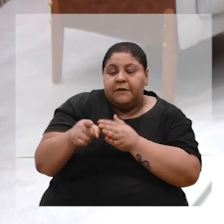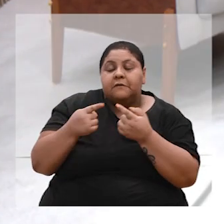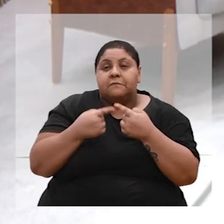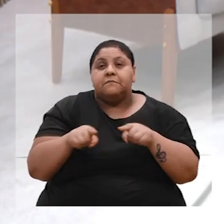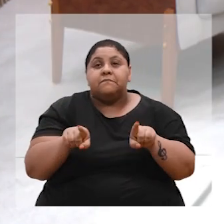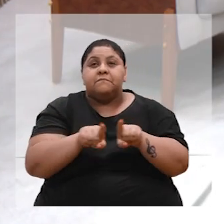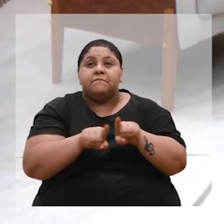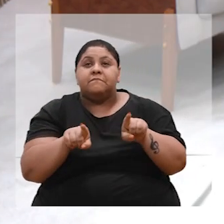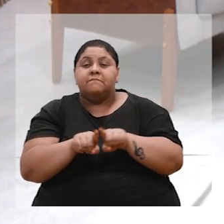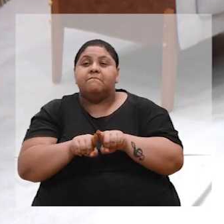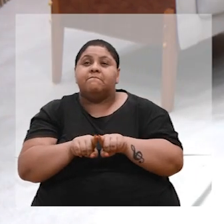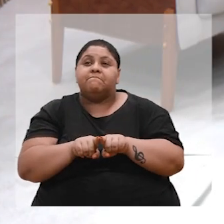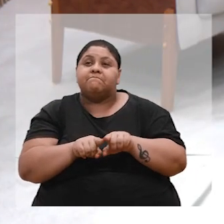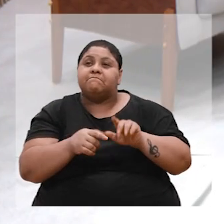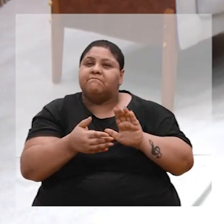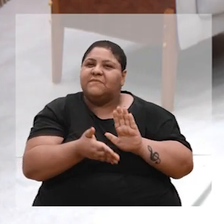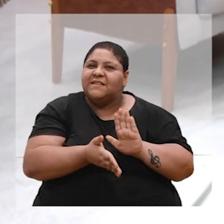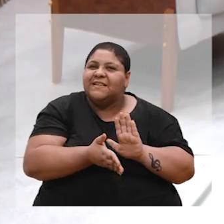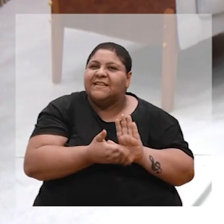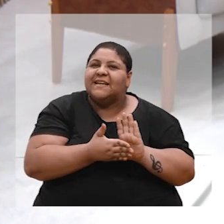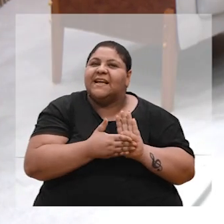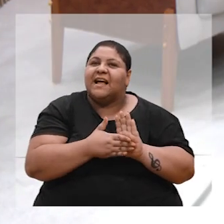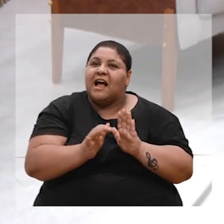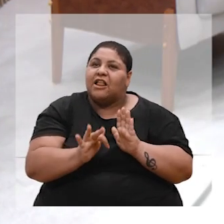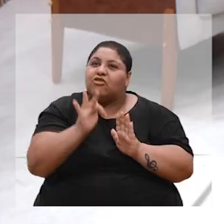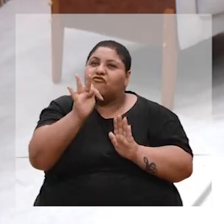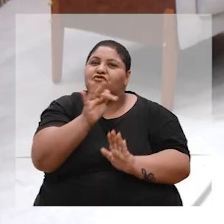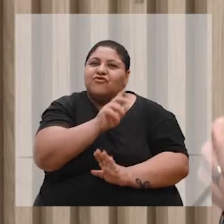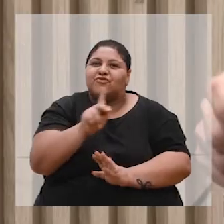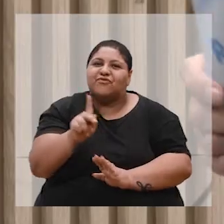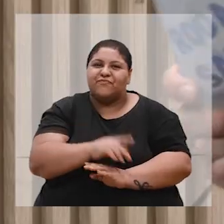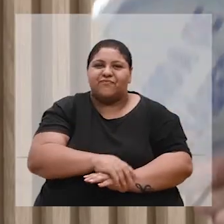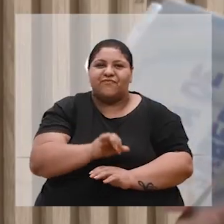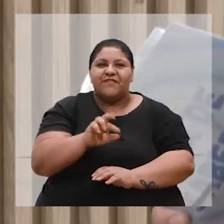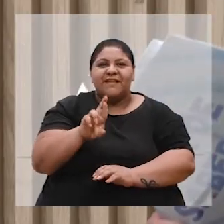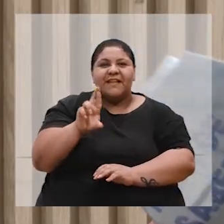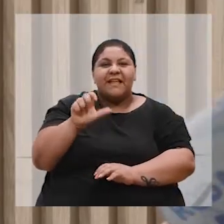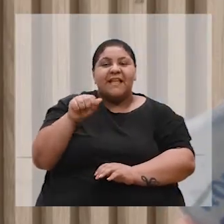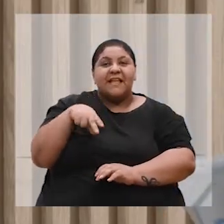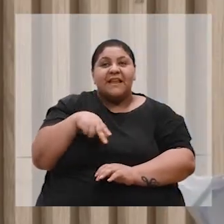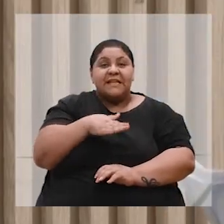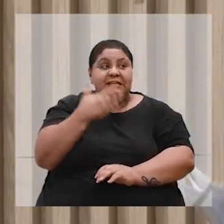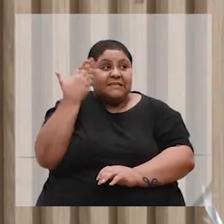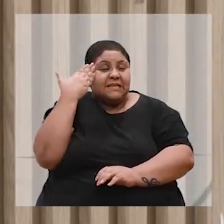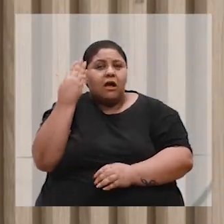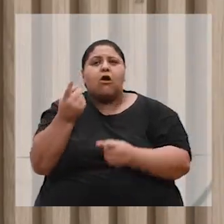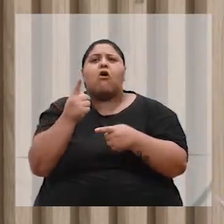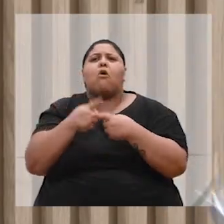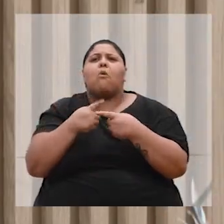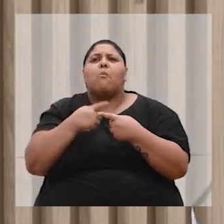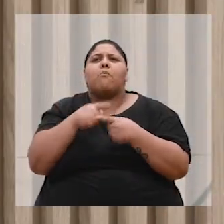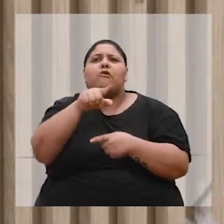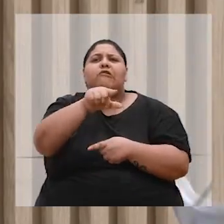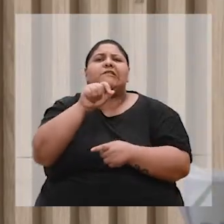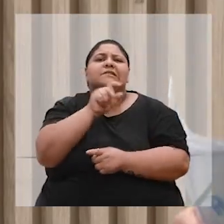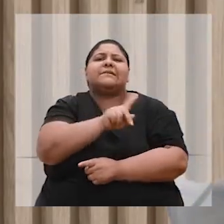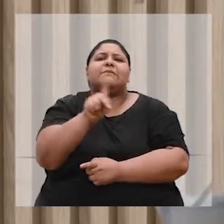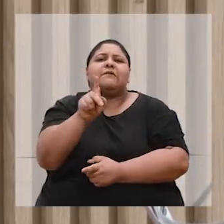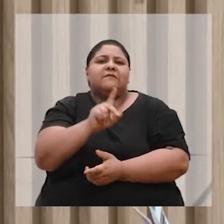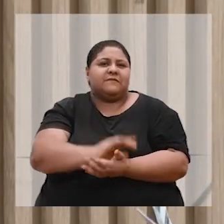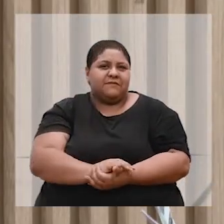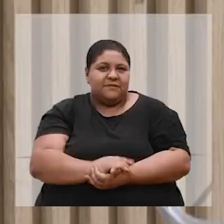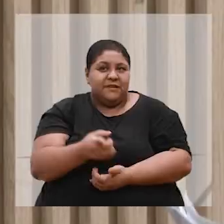pesquisadores, mas também quem está se propondo a ser docente. Ira, quero saber de ti. Por que decidiu